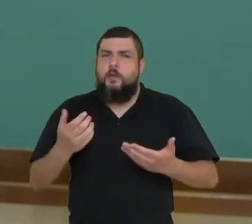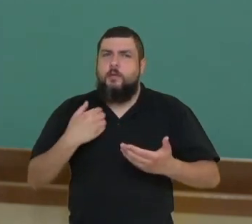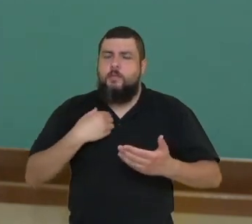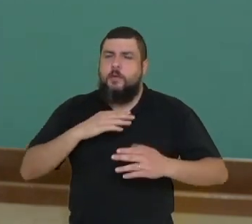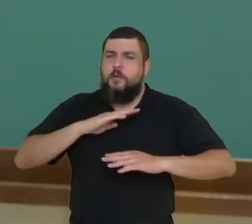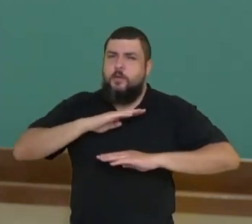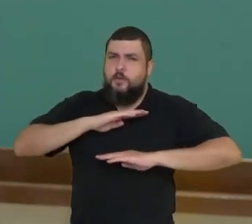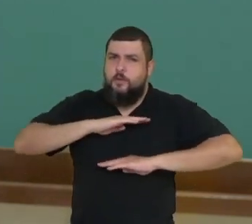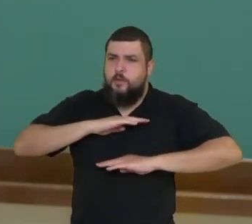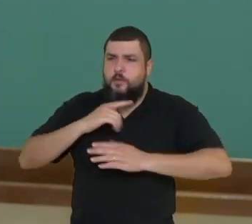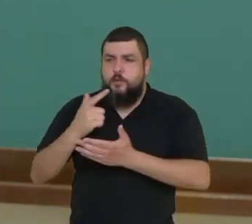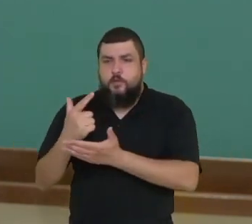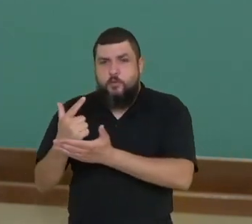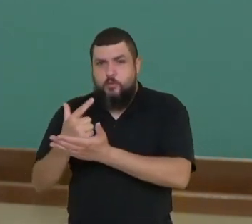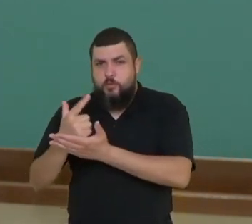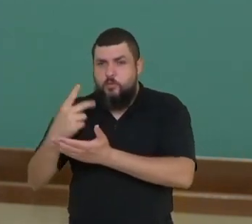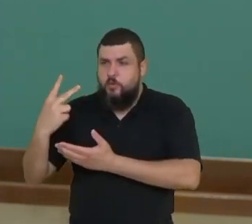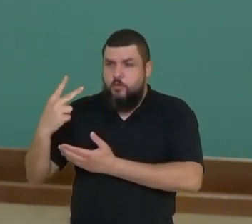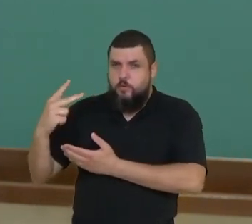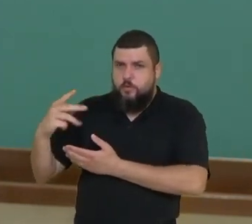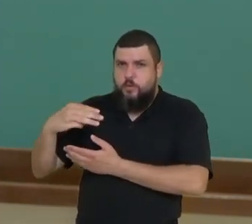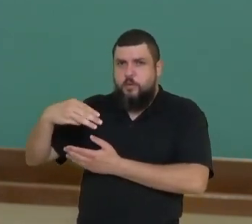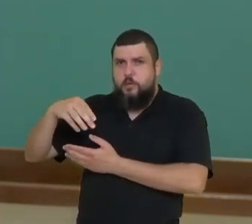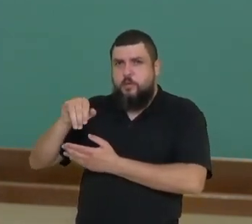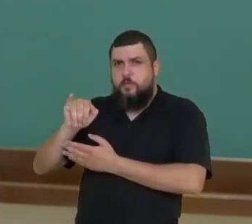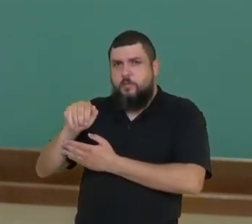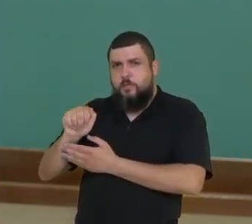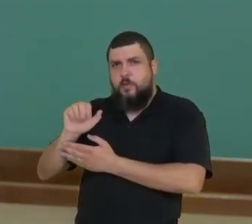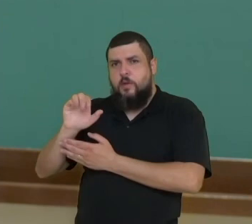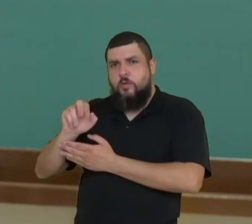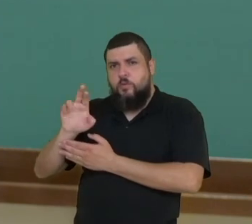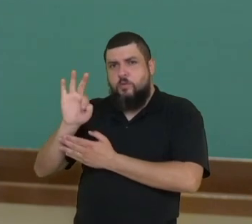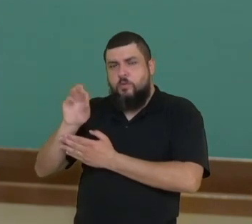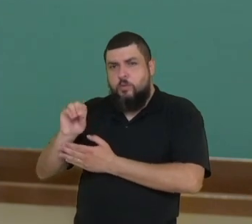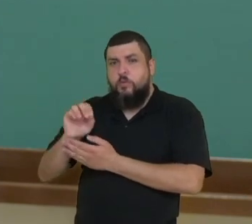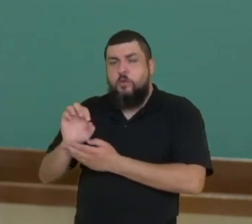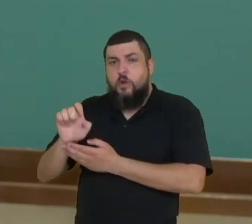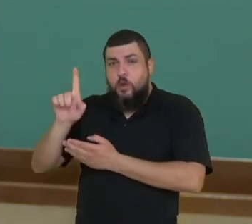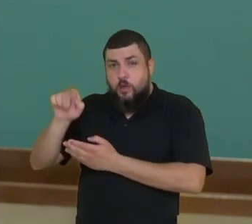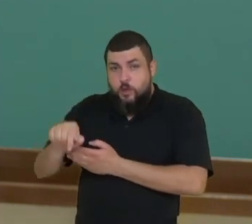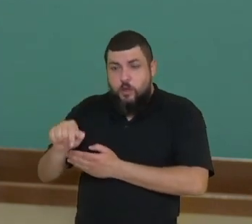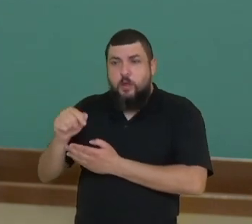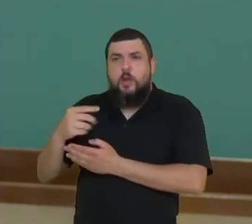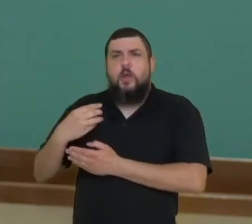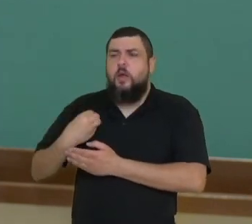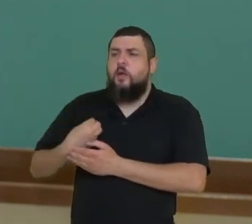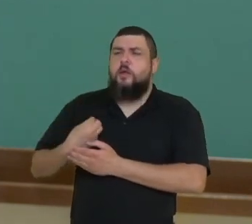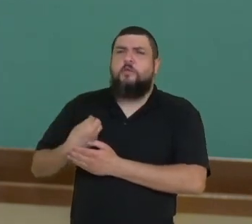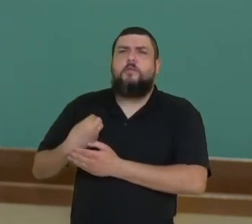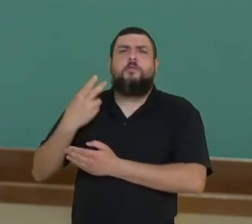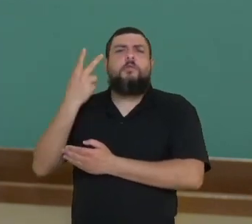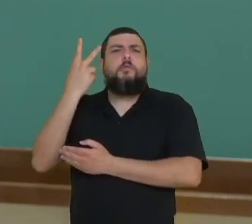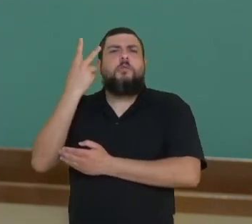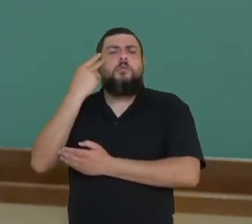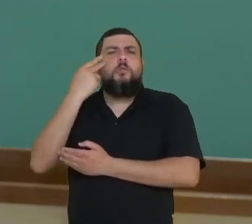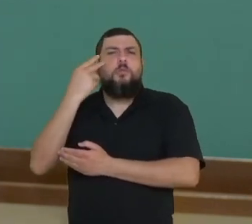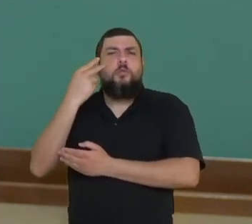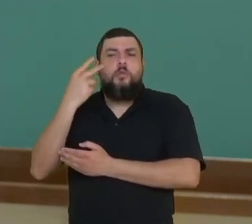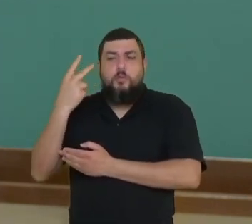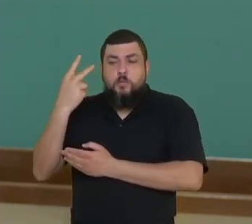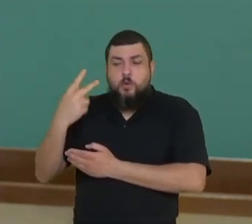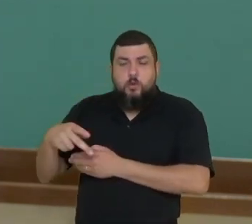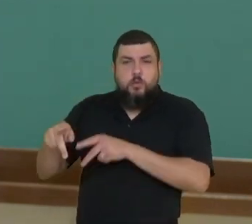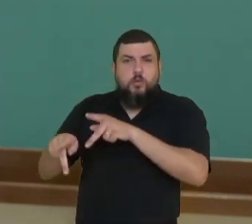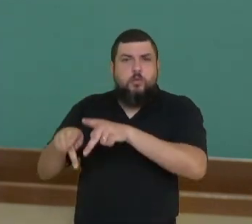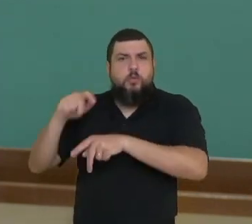nos livros do Mia Couto refletem uma maneira de pensar e viver típica e são uma forma de resistência